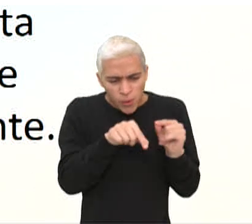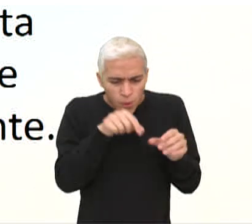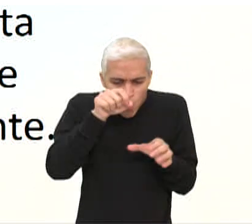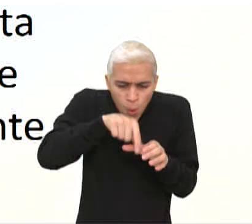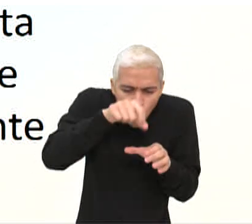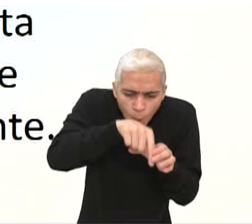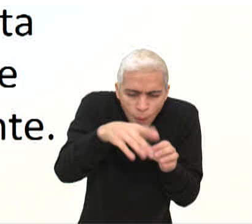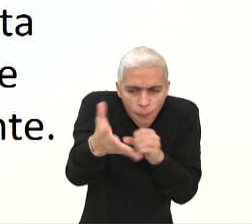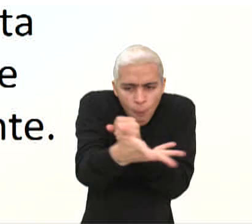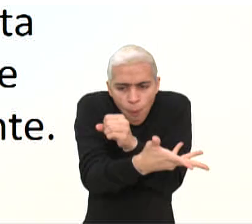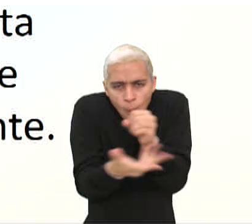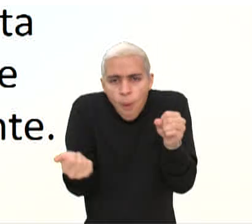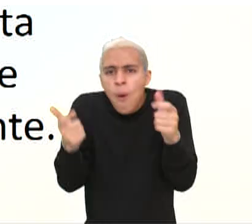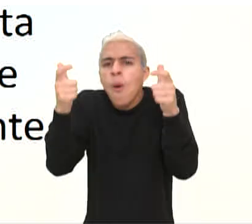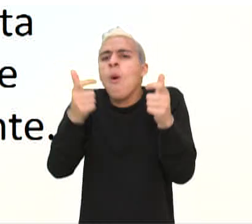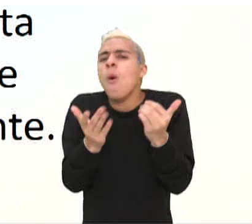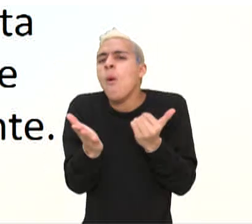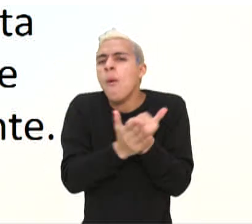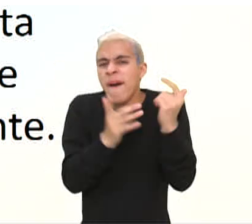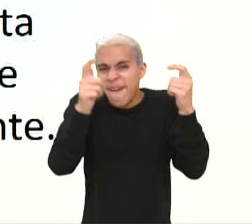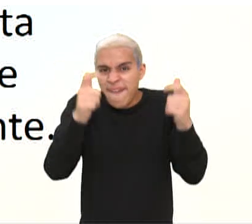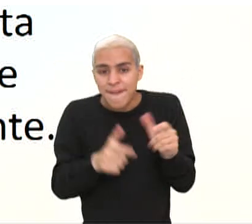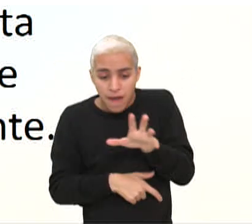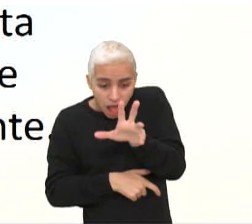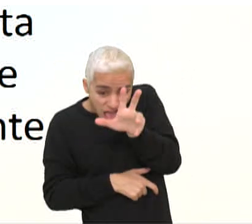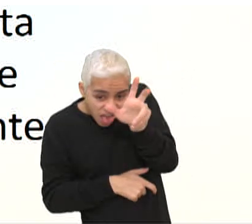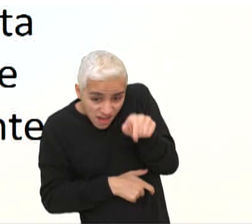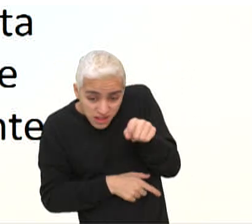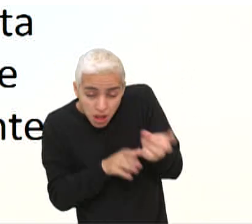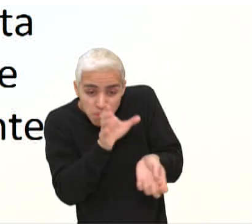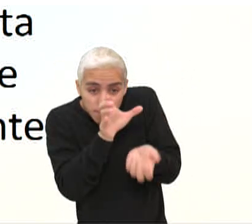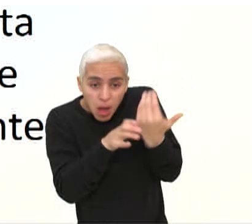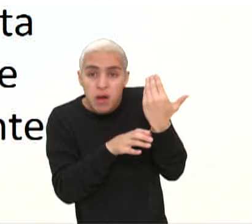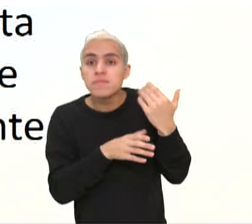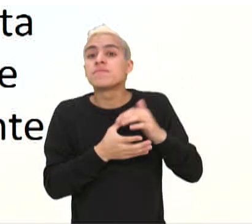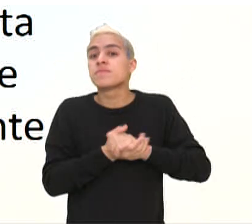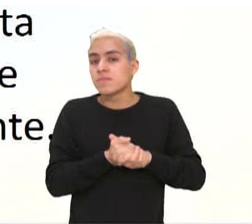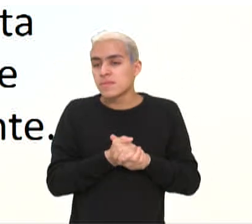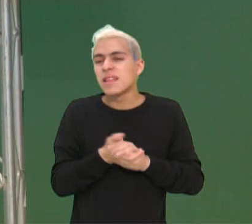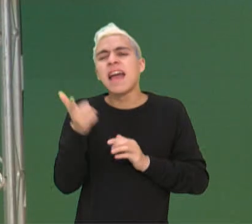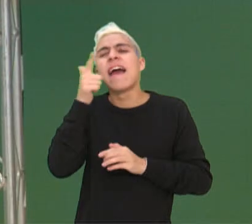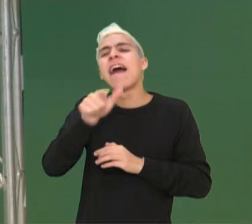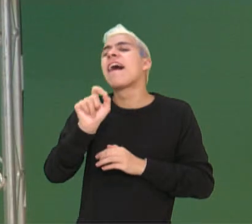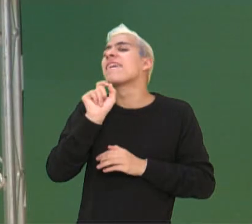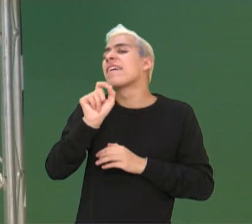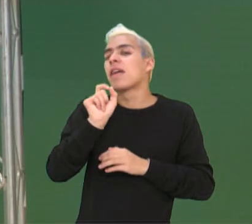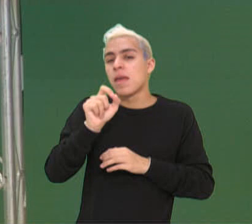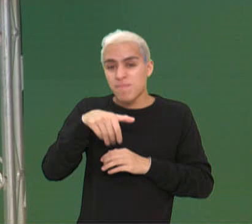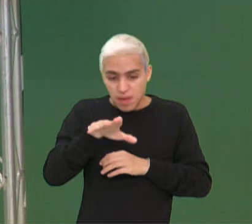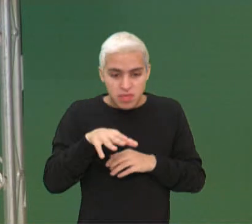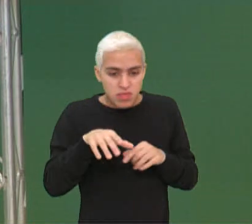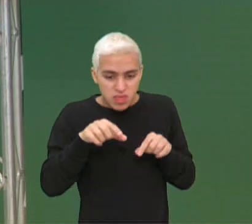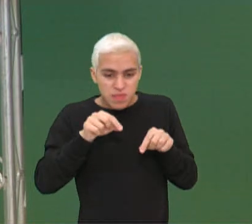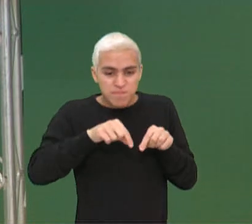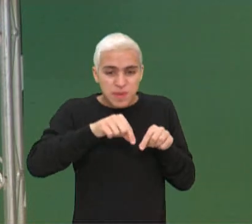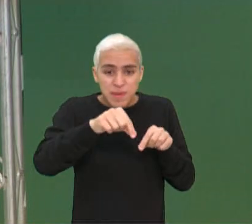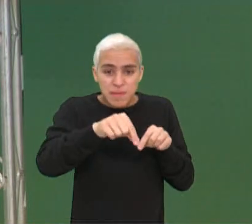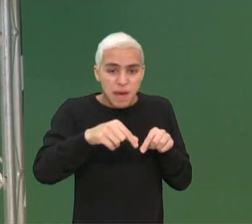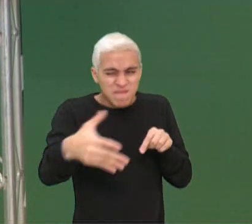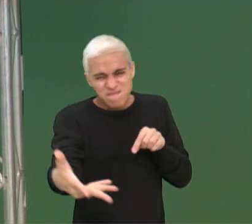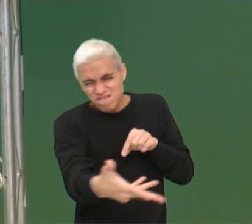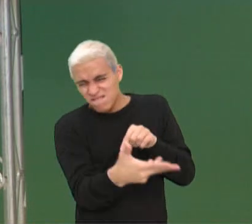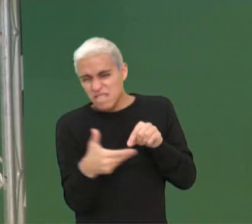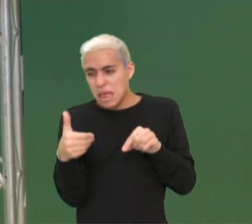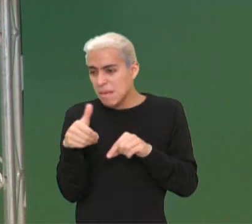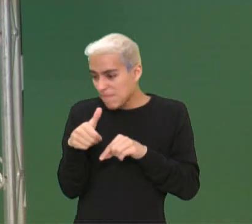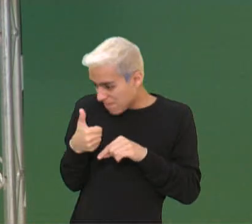colheita. São originários da África. Então, olha como é longe, né? Ganha quem capturar mais sementes do que o oponente.